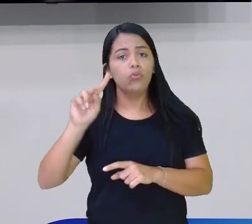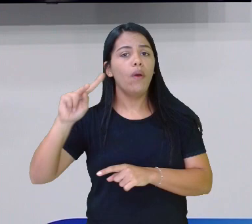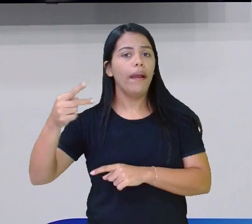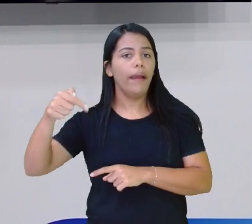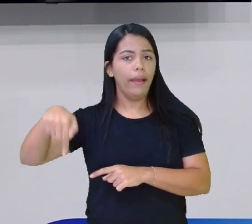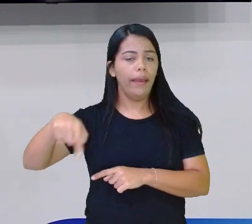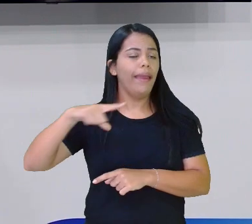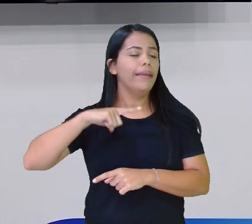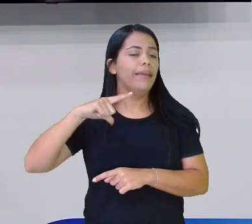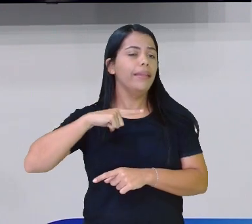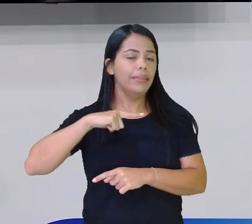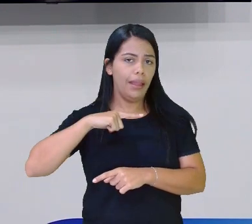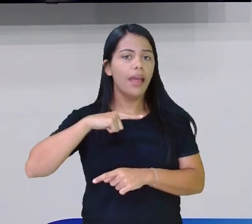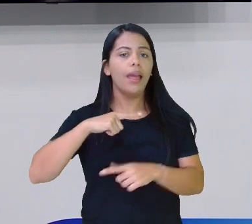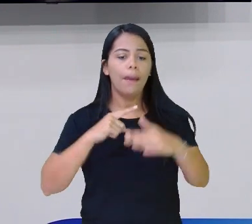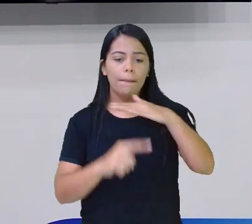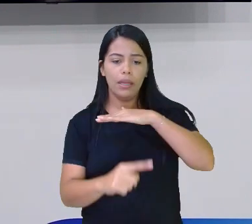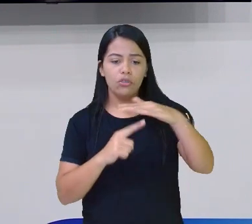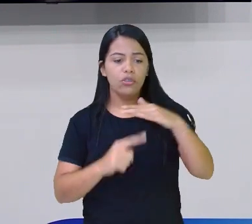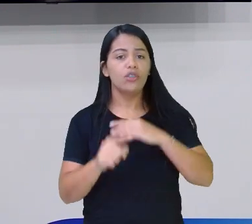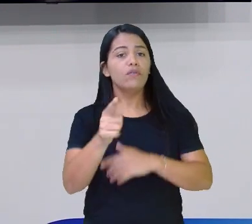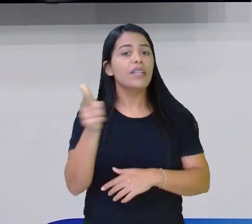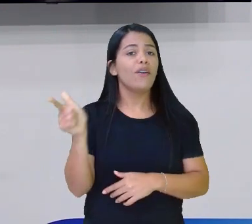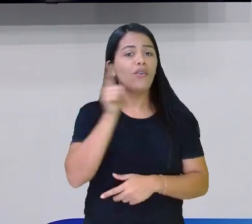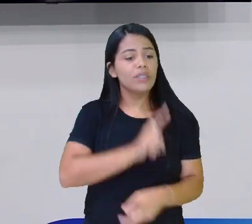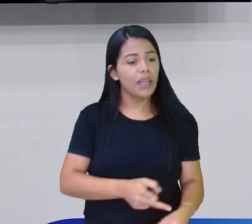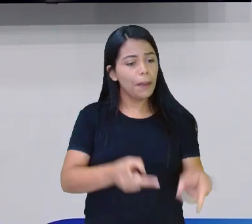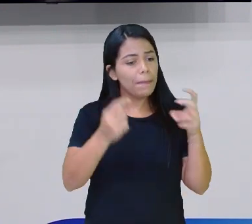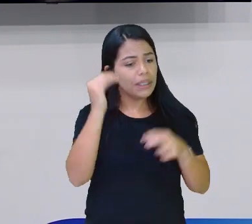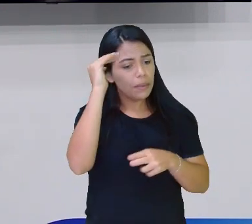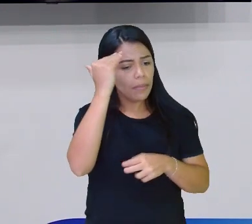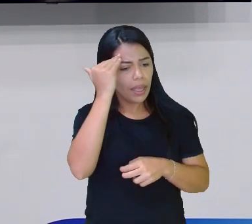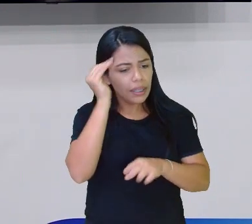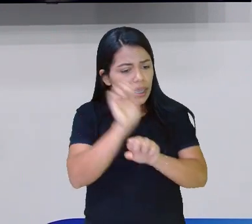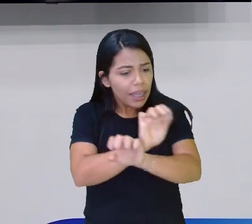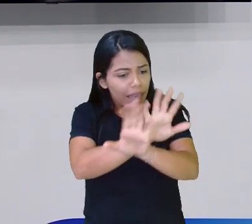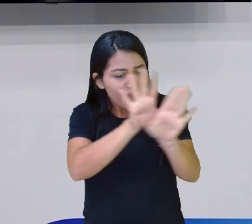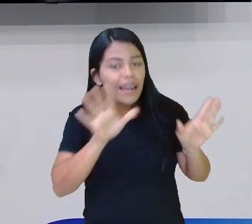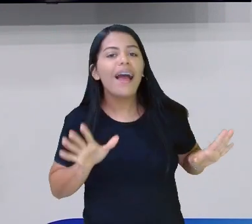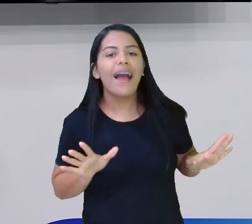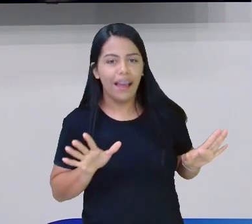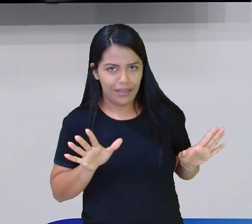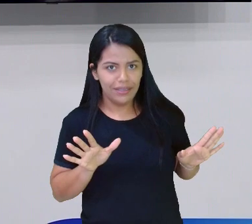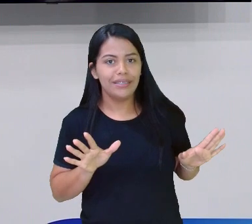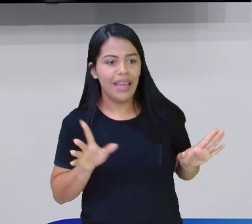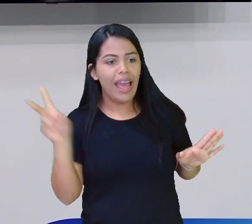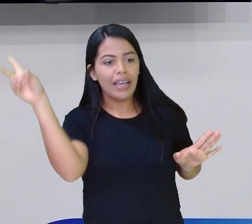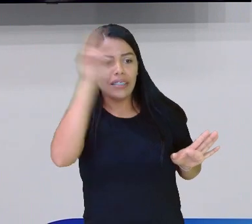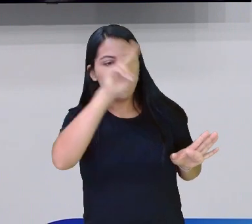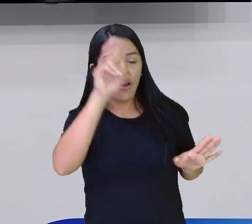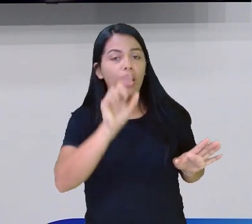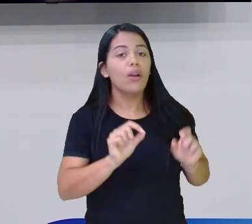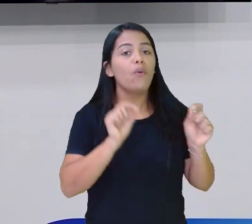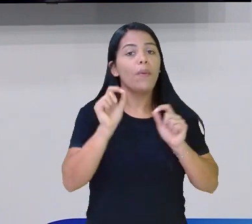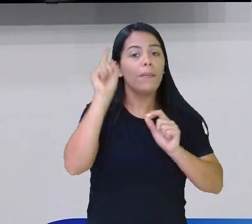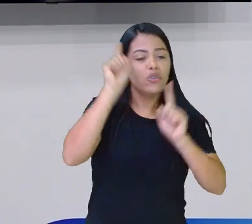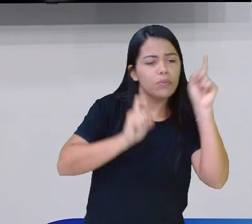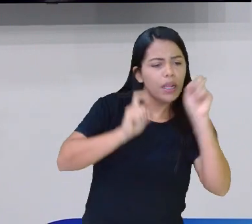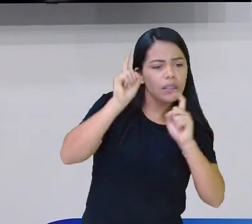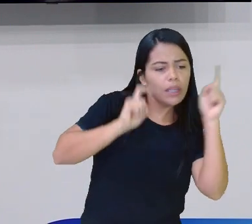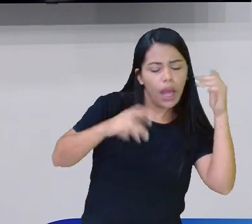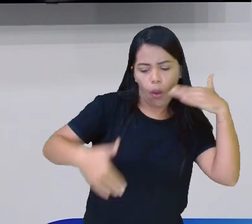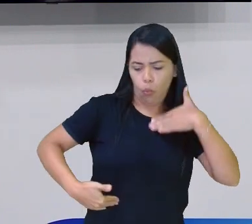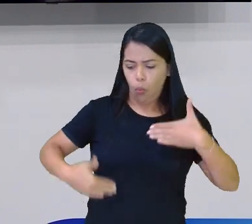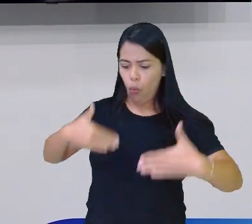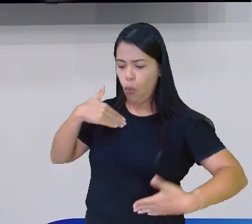personagens e você vai saber o que está acontecendo pela expressão do seu rosto, pela expressão corporal, ou pelo